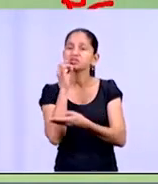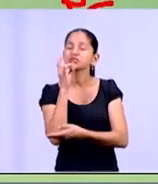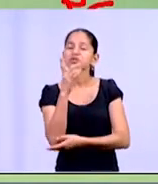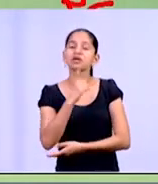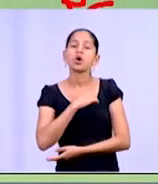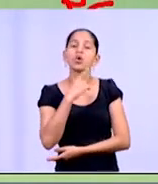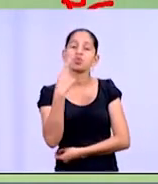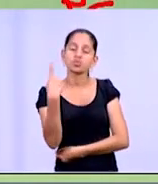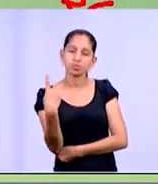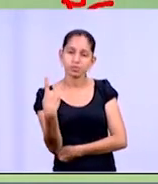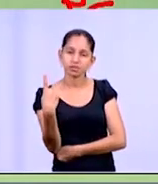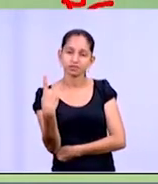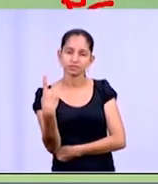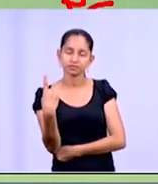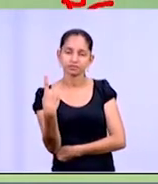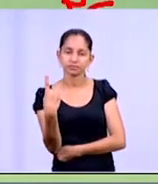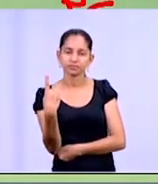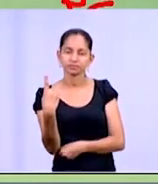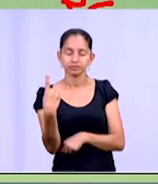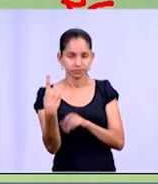uma lâmpada para se comunicar